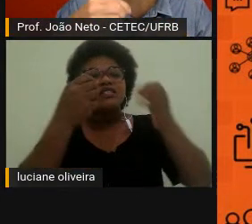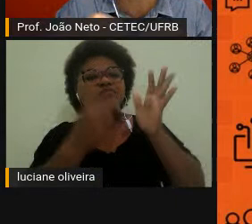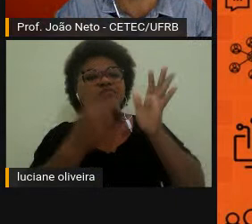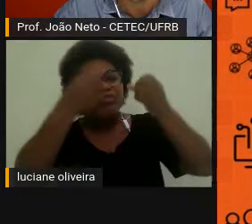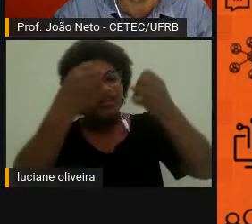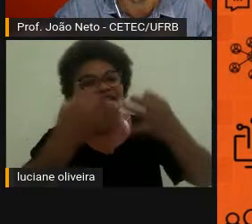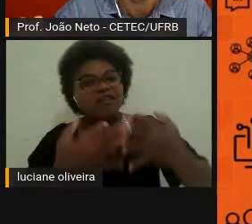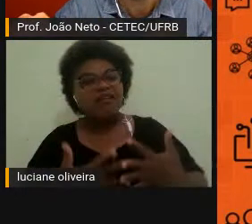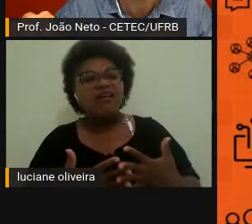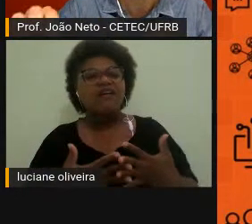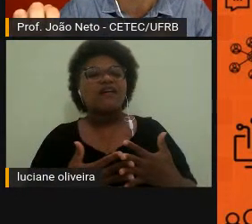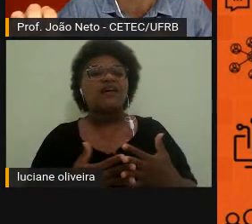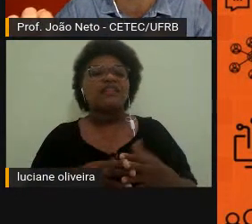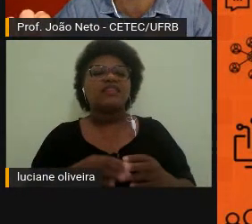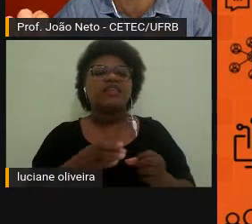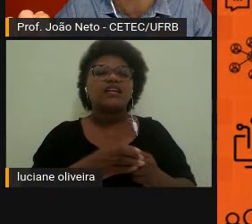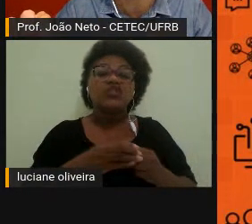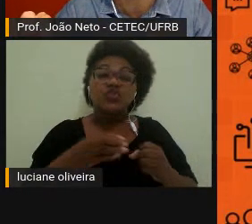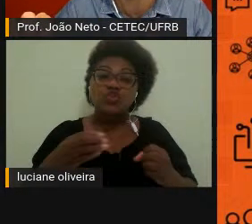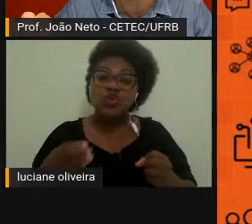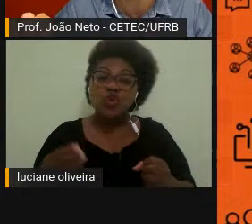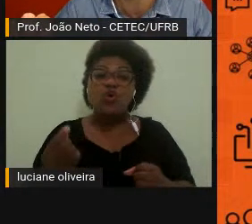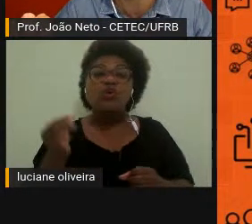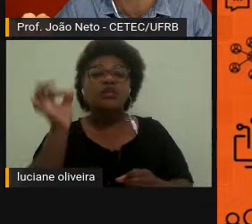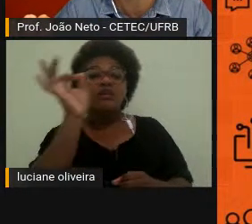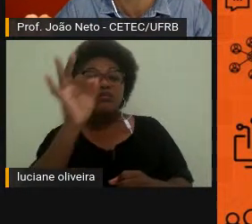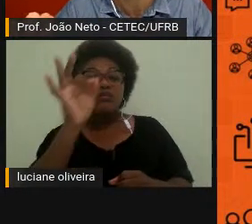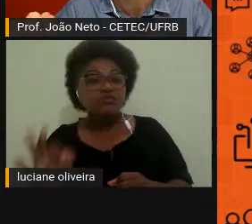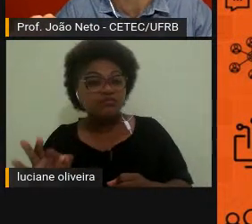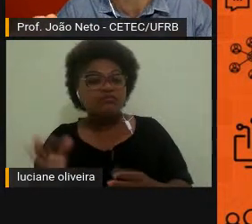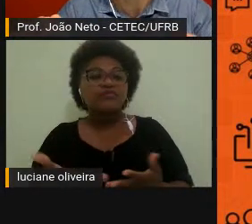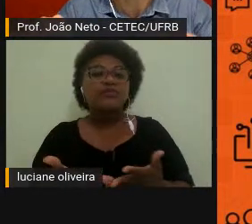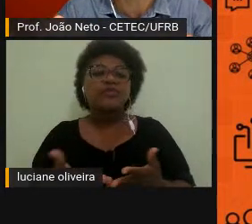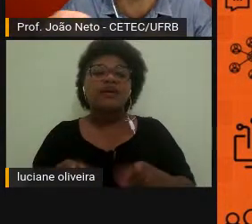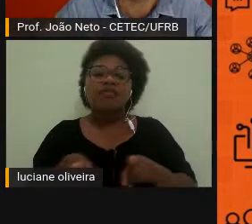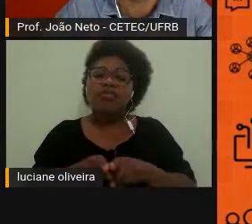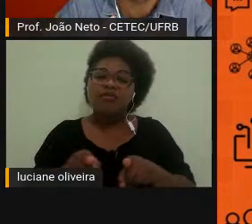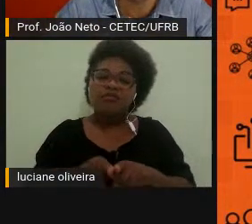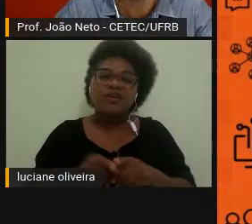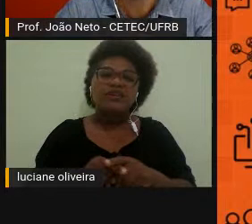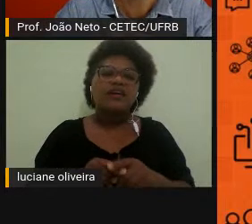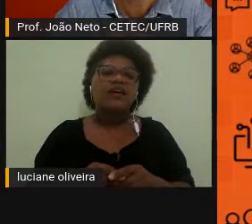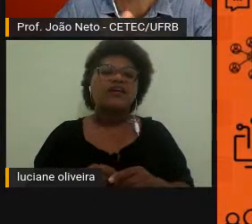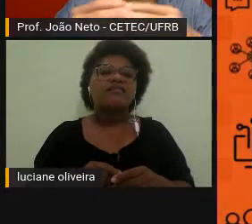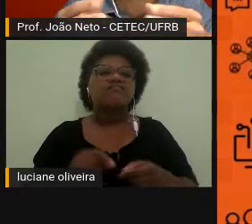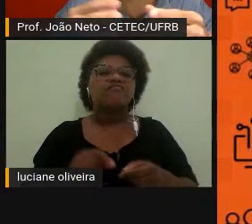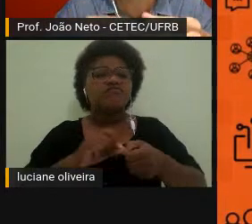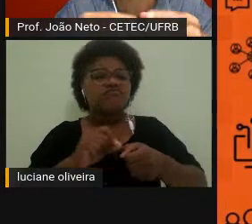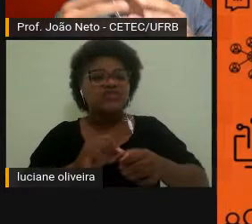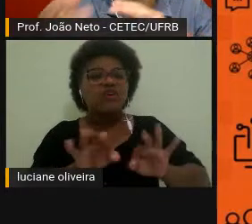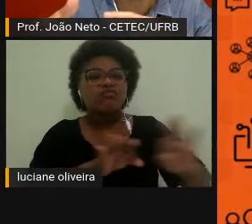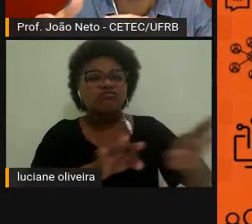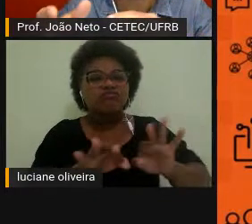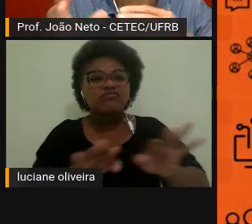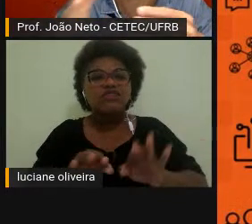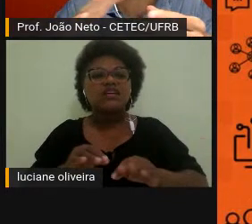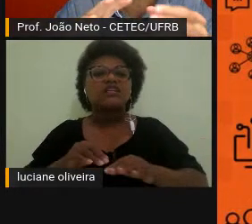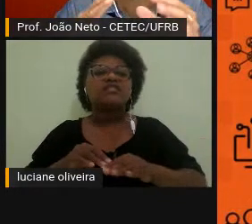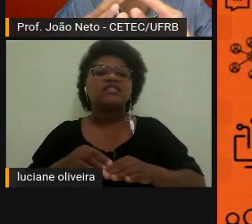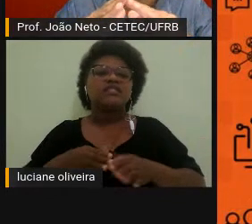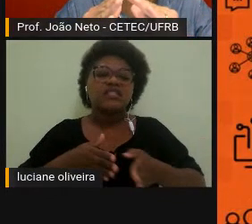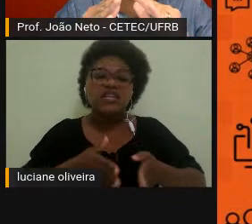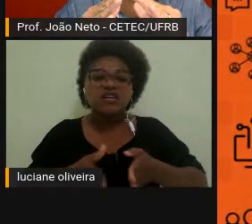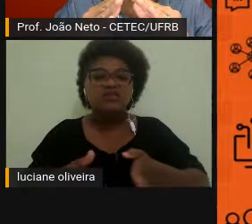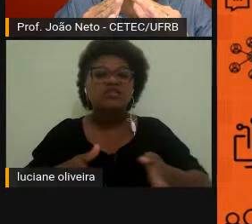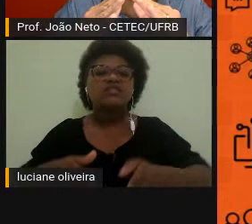de piso tátil nas calçadas nas Ruas das nossas cidades definido que Os elevadores